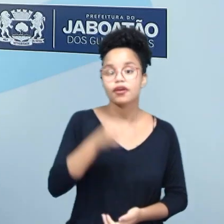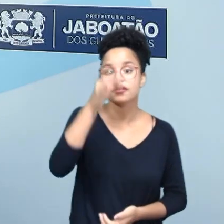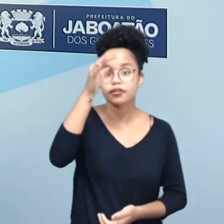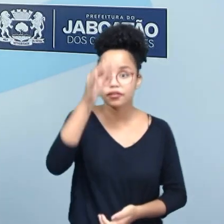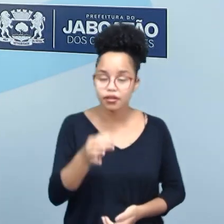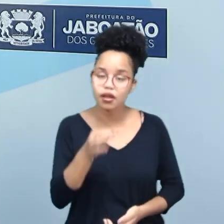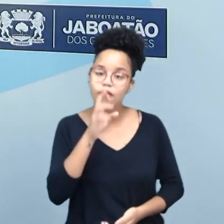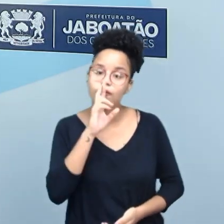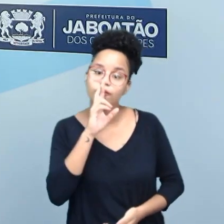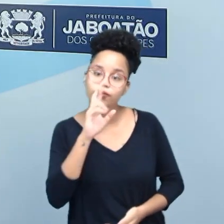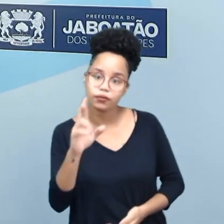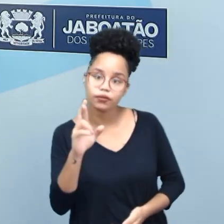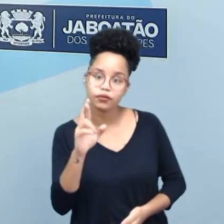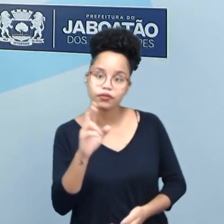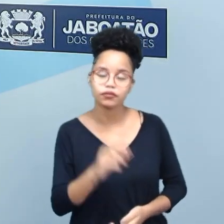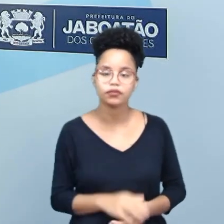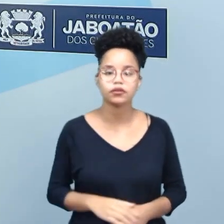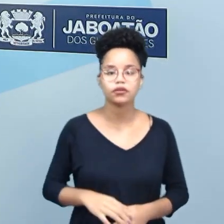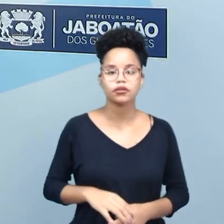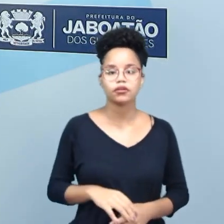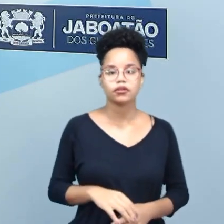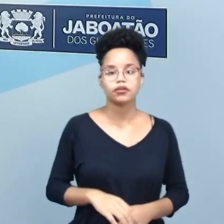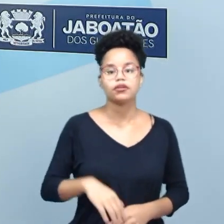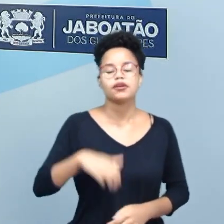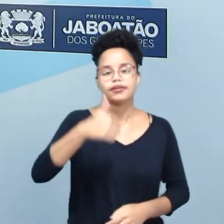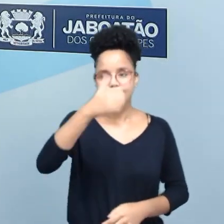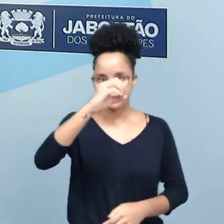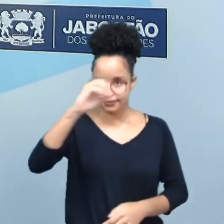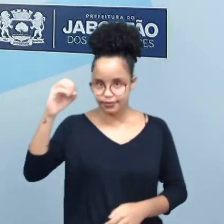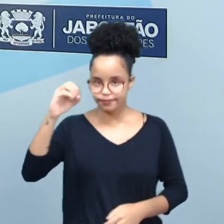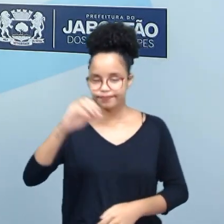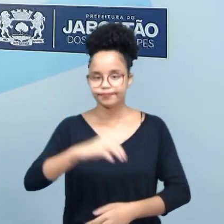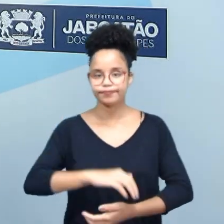quem respondeu a palavra 100.